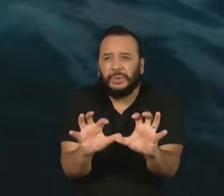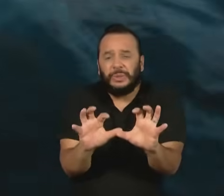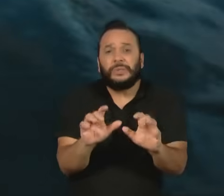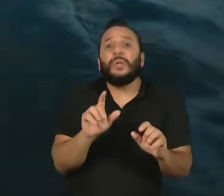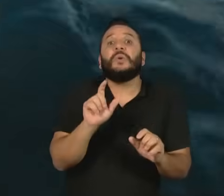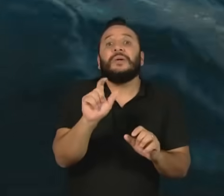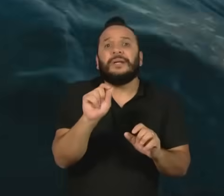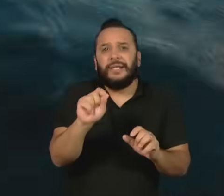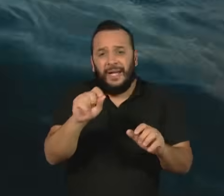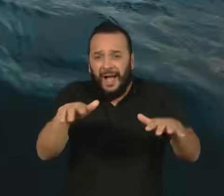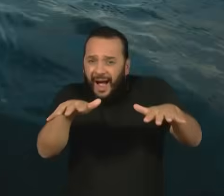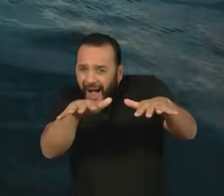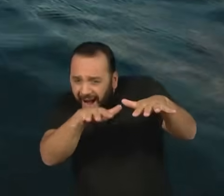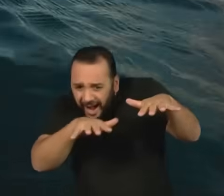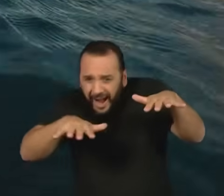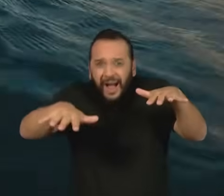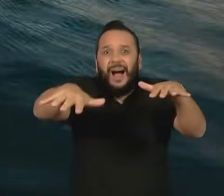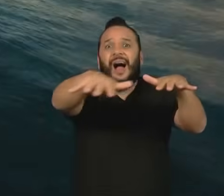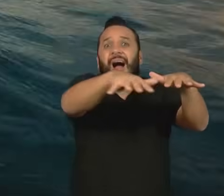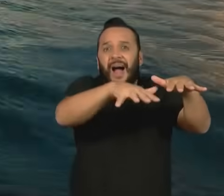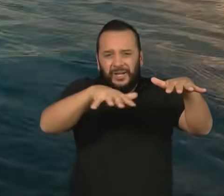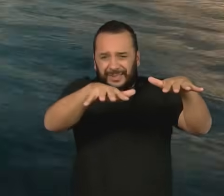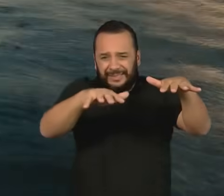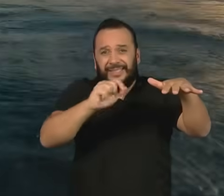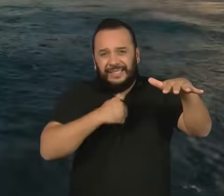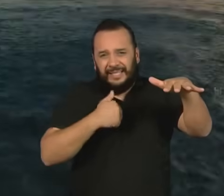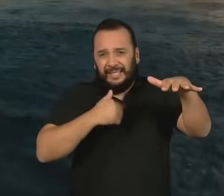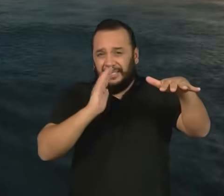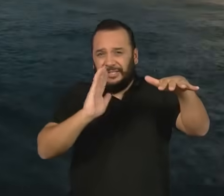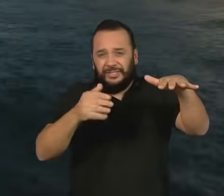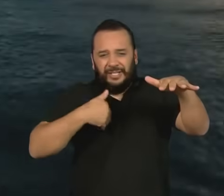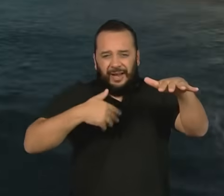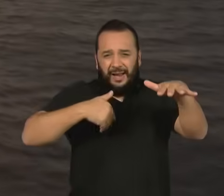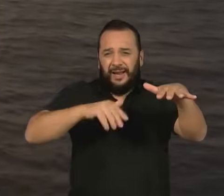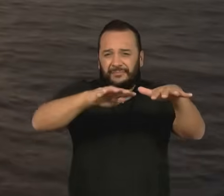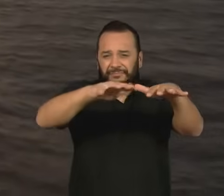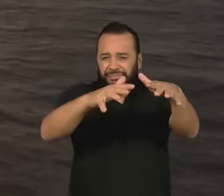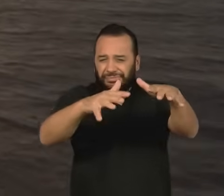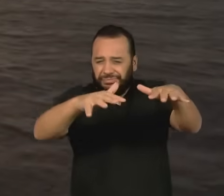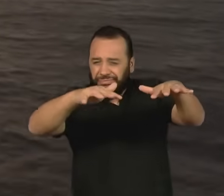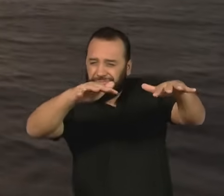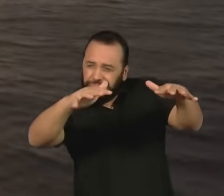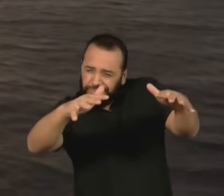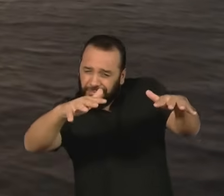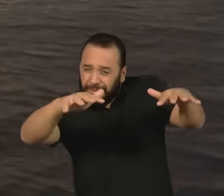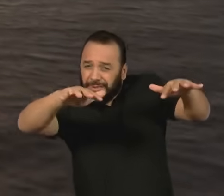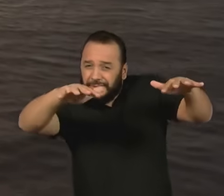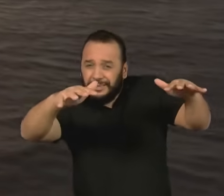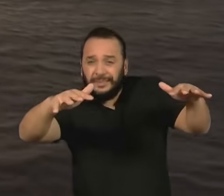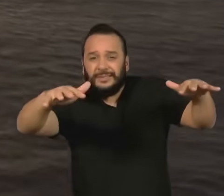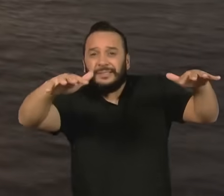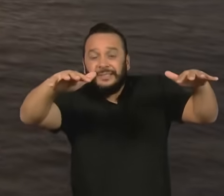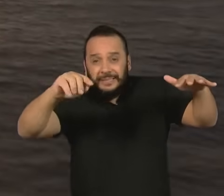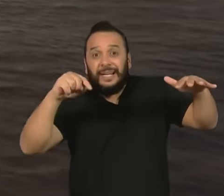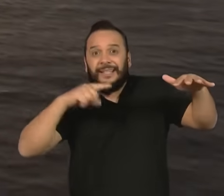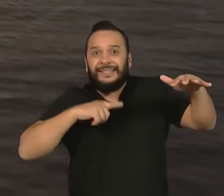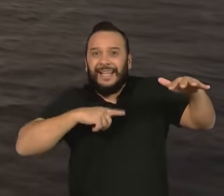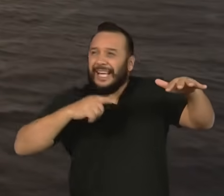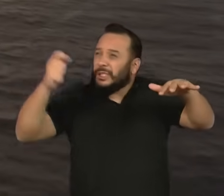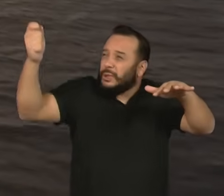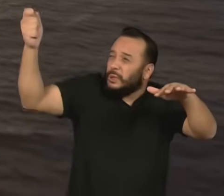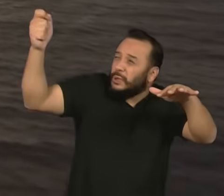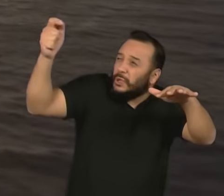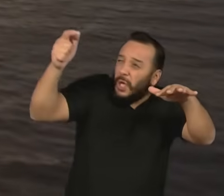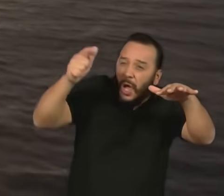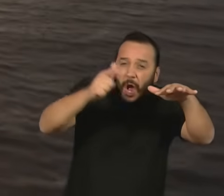chamada zona fótica, uma camada superficial dos oceanos, onde normalmente há maior absorção da luz do